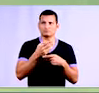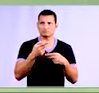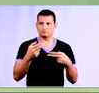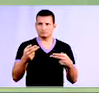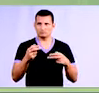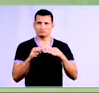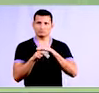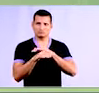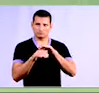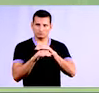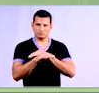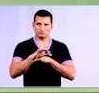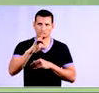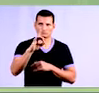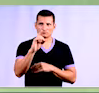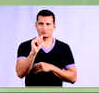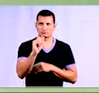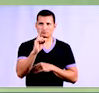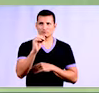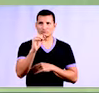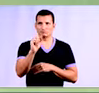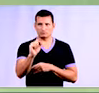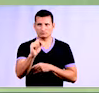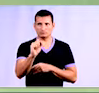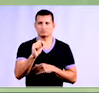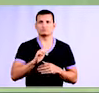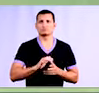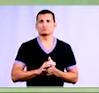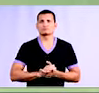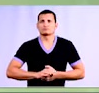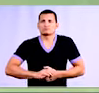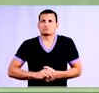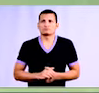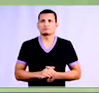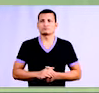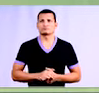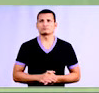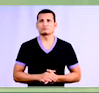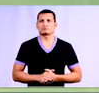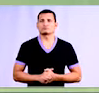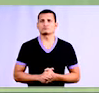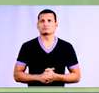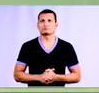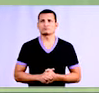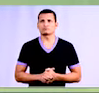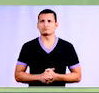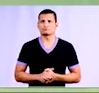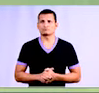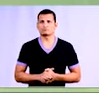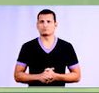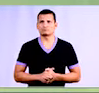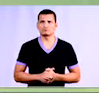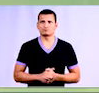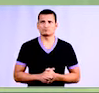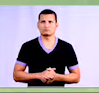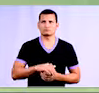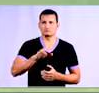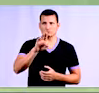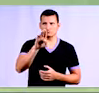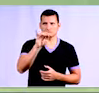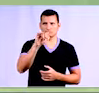que armazenam os dados que trafega pelo computador na forma